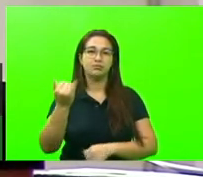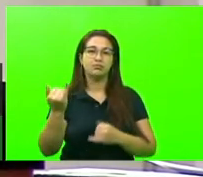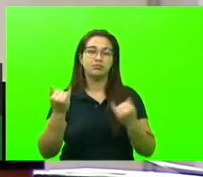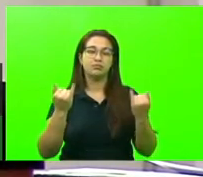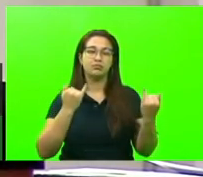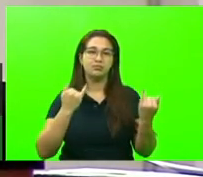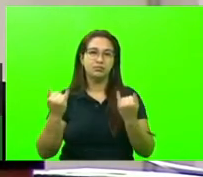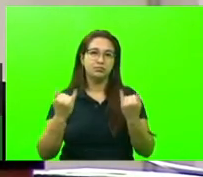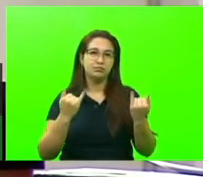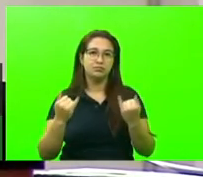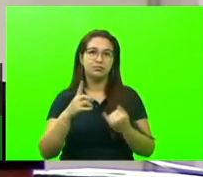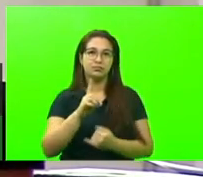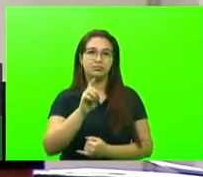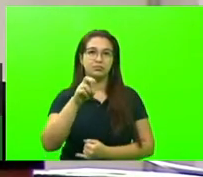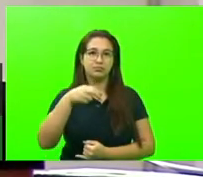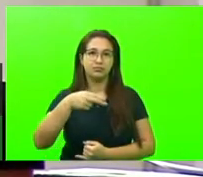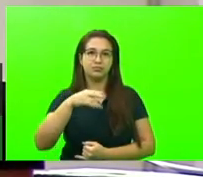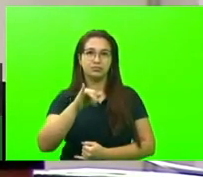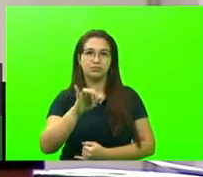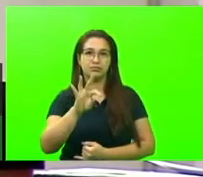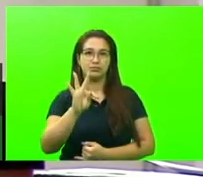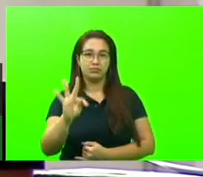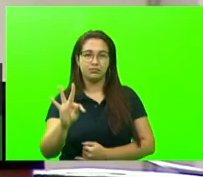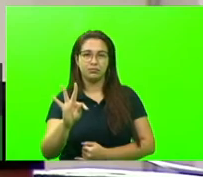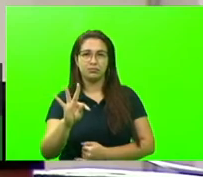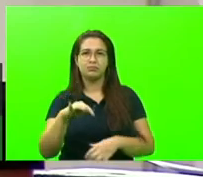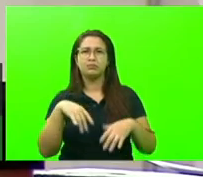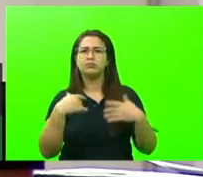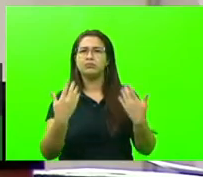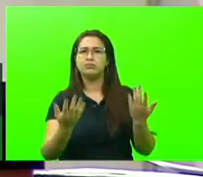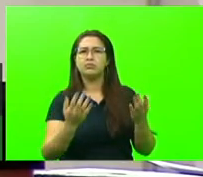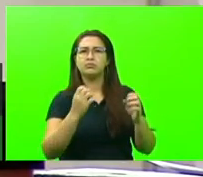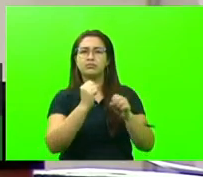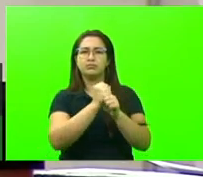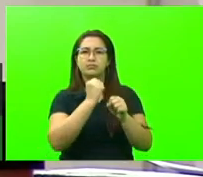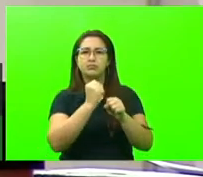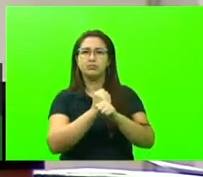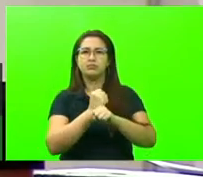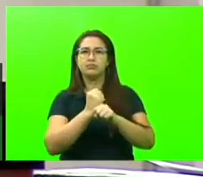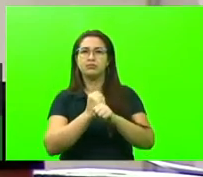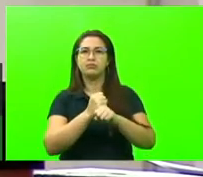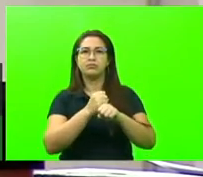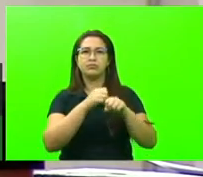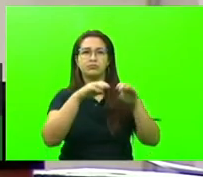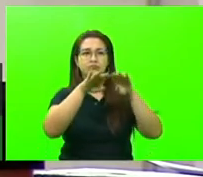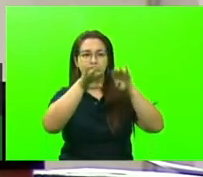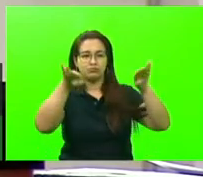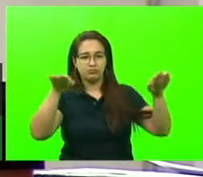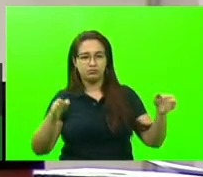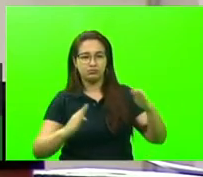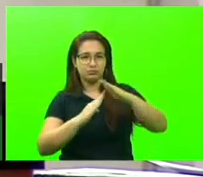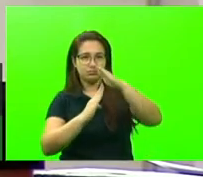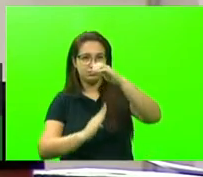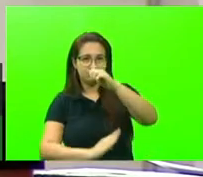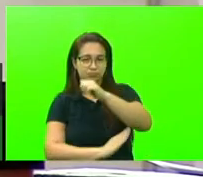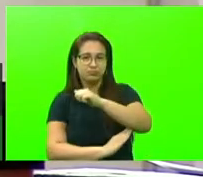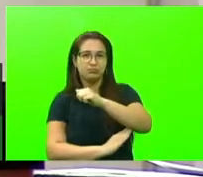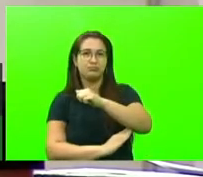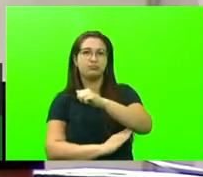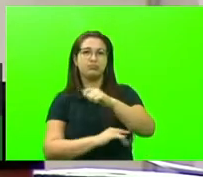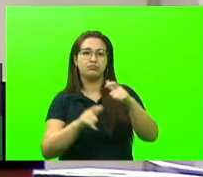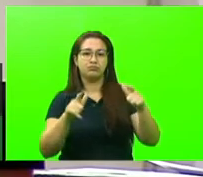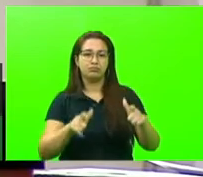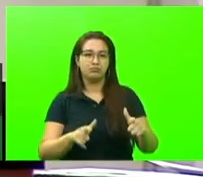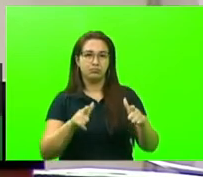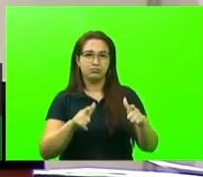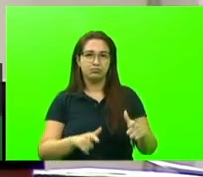DENIT informações acerca da previsão de construção de uma passarela para atender os quilômetros 1 e 2 que dá acesso ao bairro São